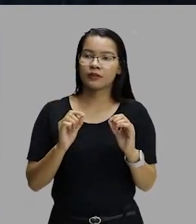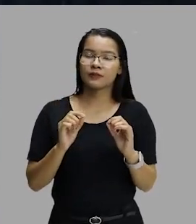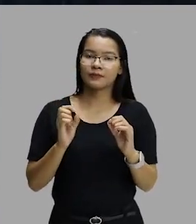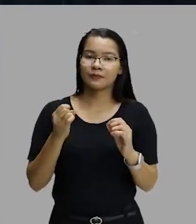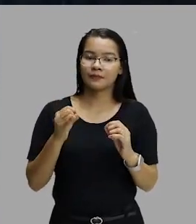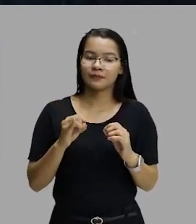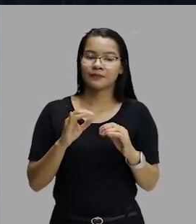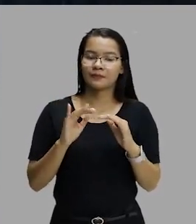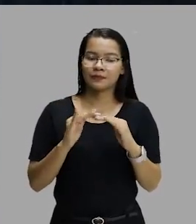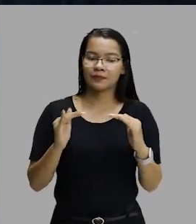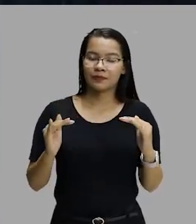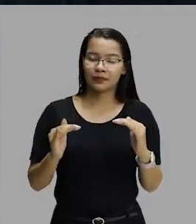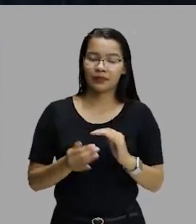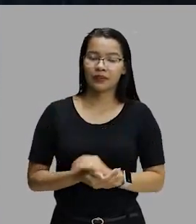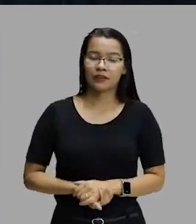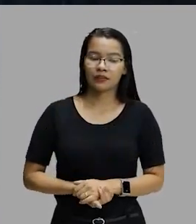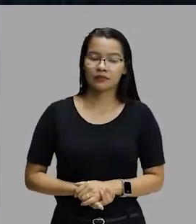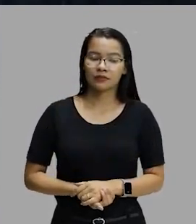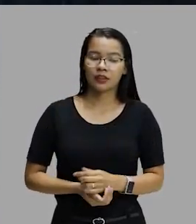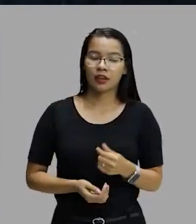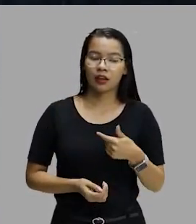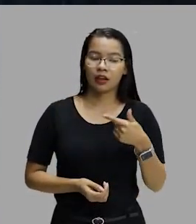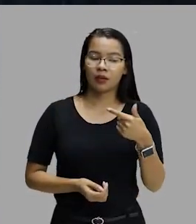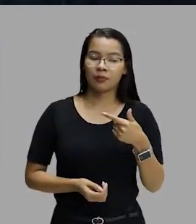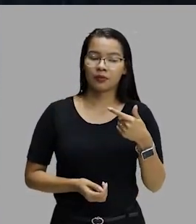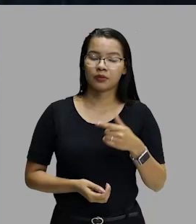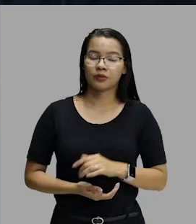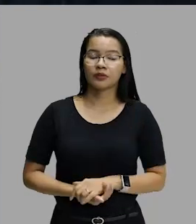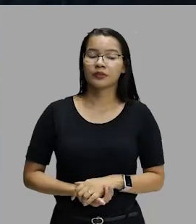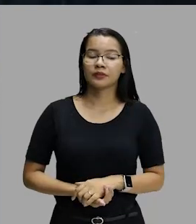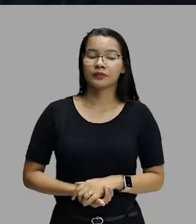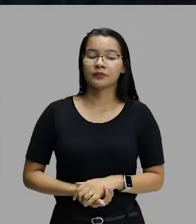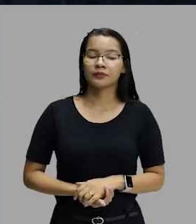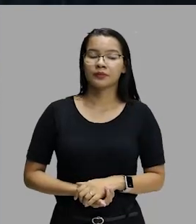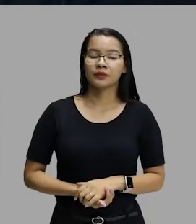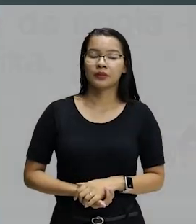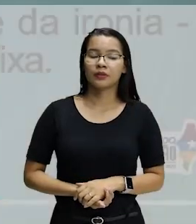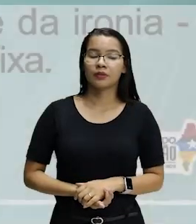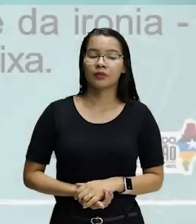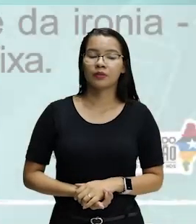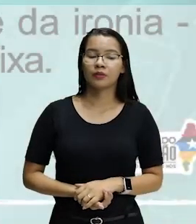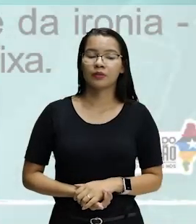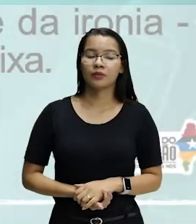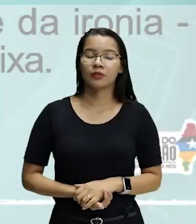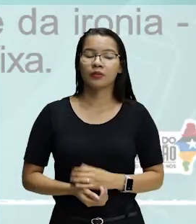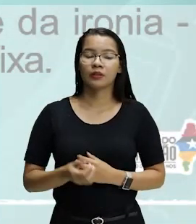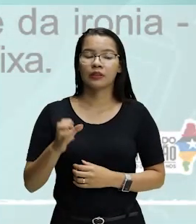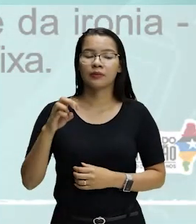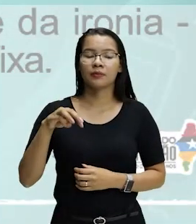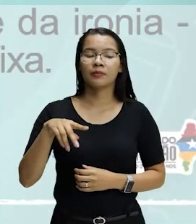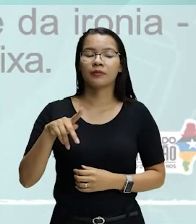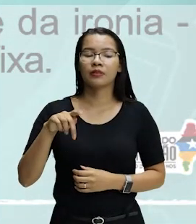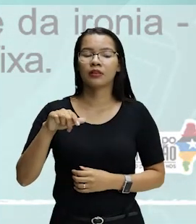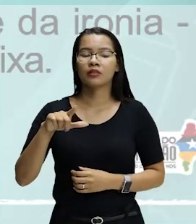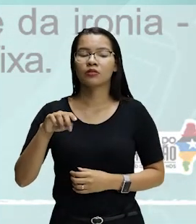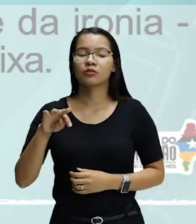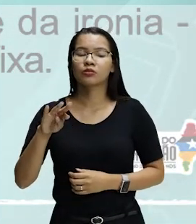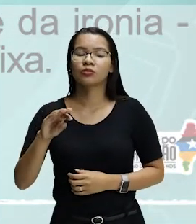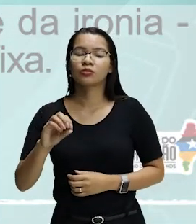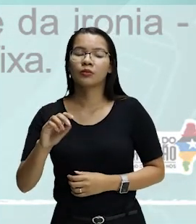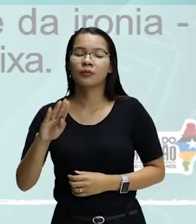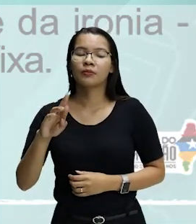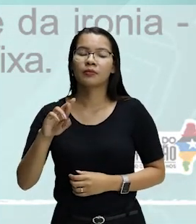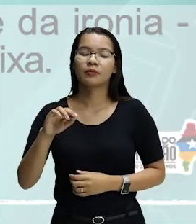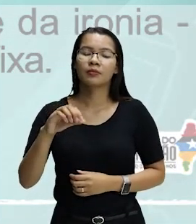um, tá bom? Vamos para outros capítulos? Capítulo 2. O emplasto, Brás, fala sobre